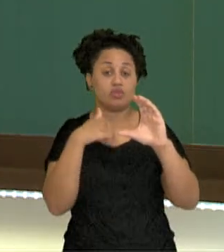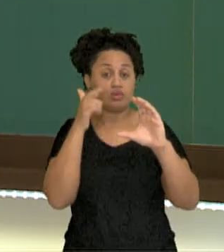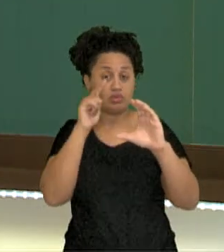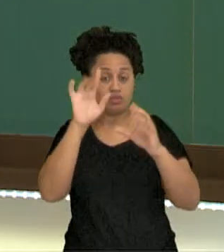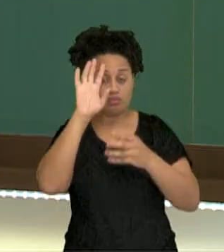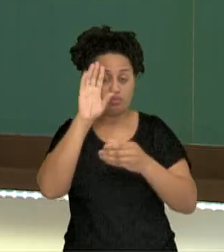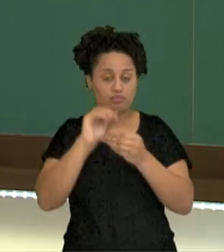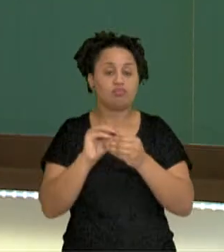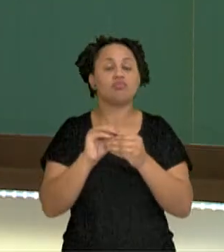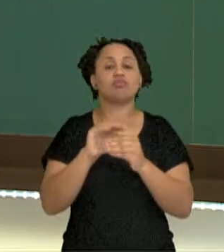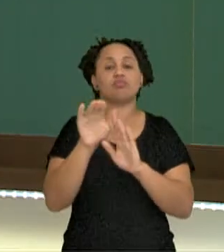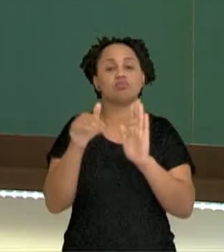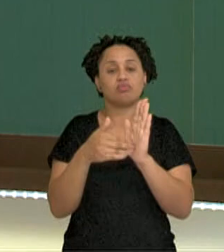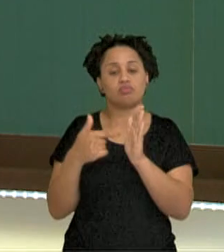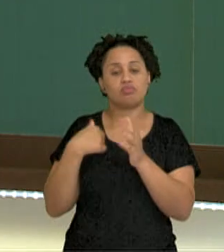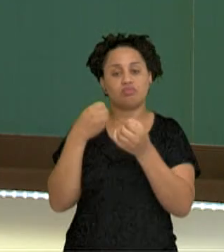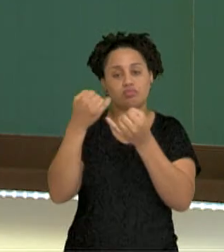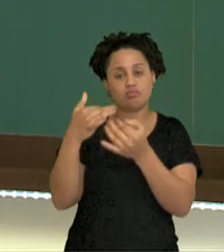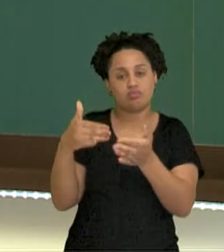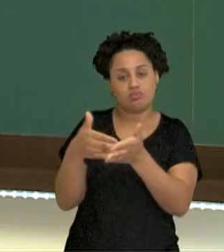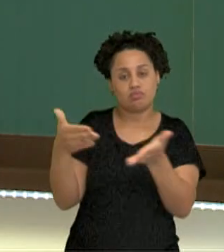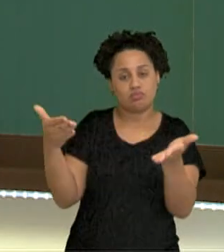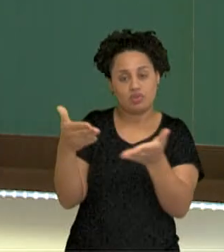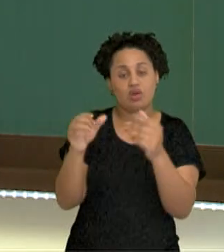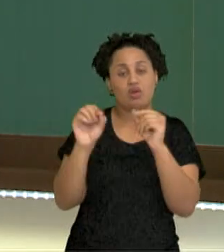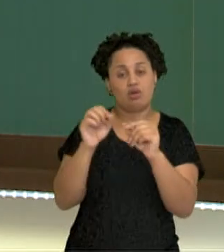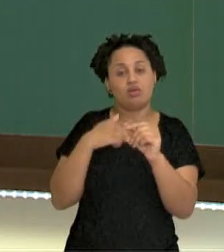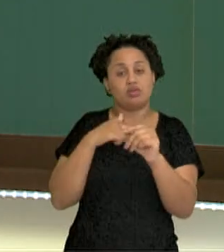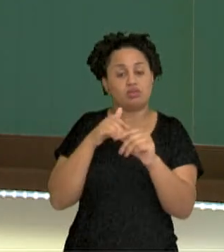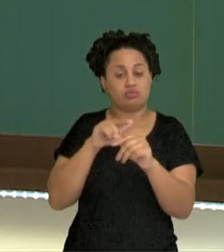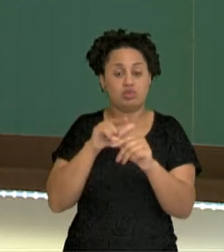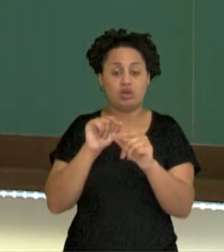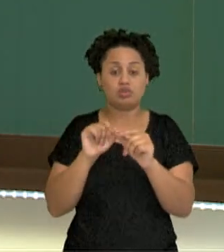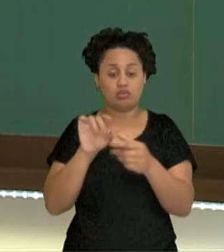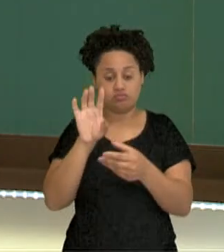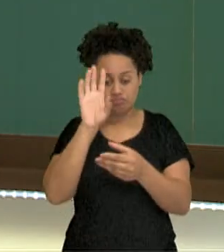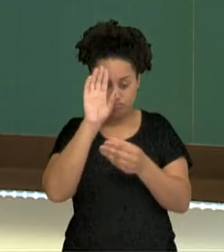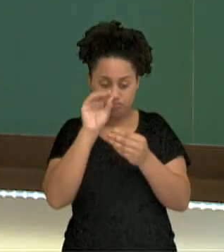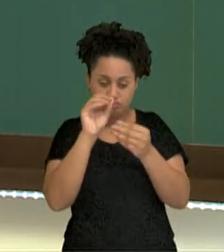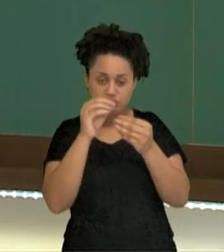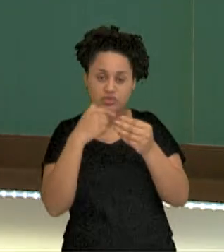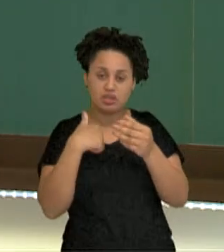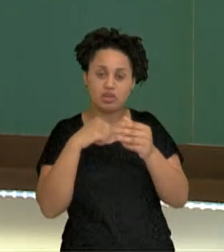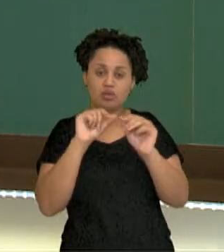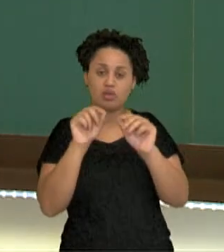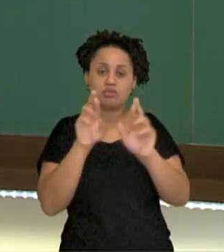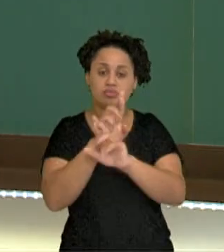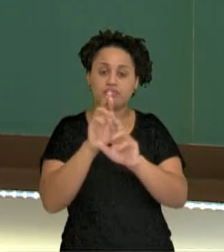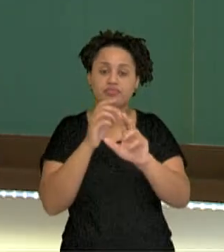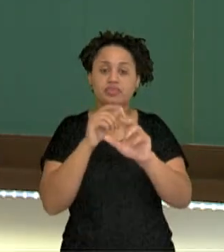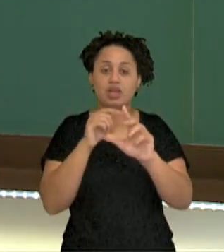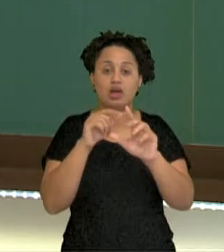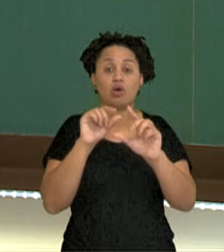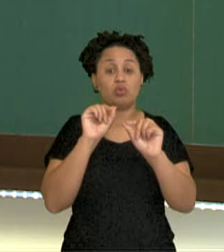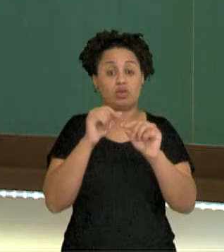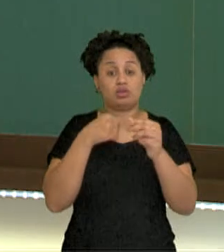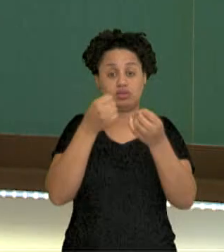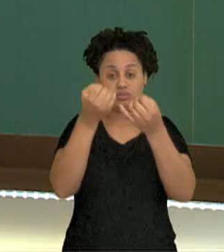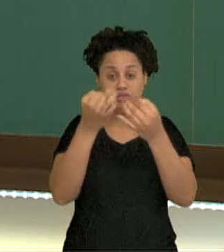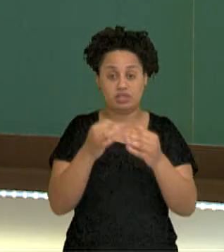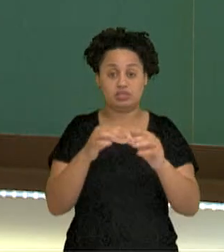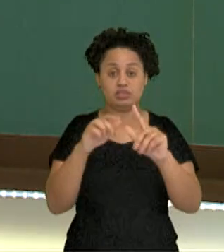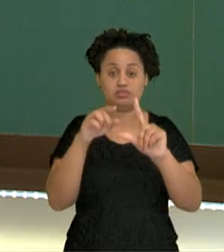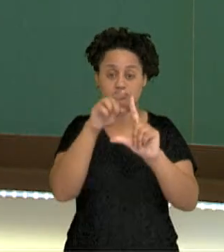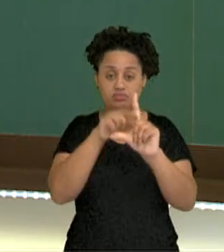tudo que eu passei até agora para vocês, eu relacionei com as definições do triângulo retângulo, mas nós temos